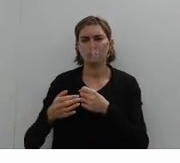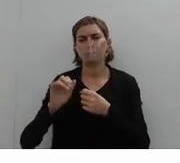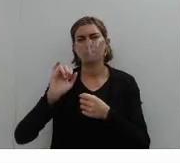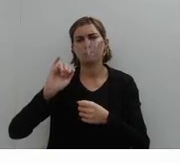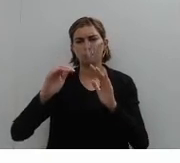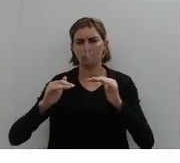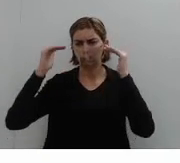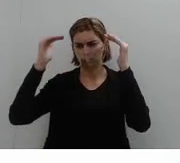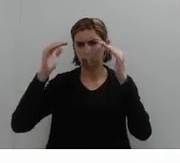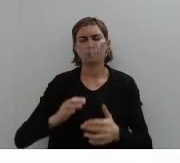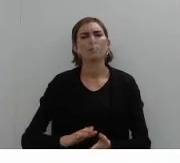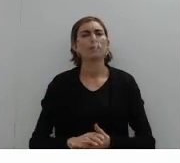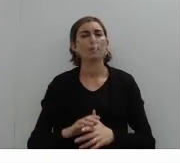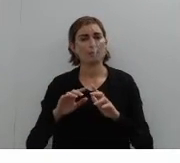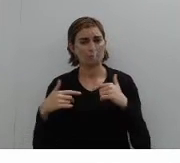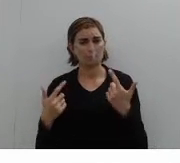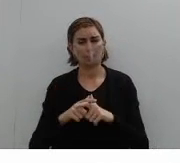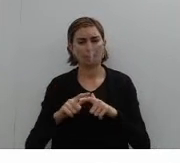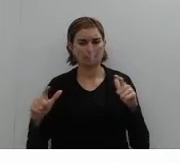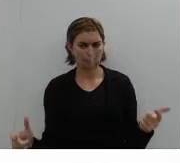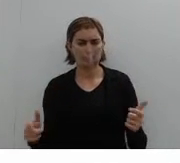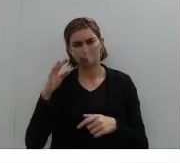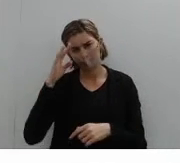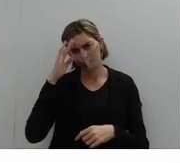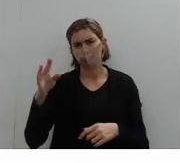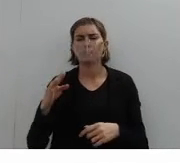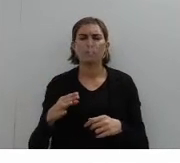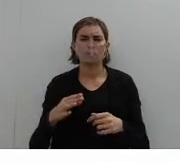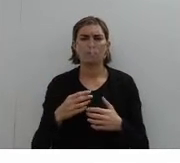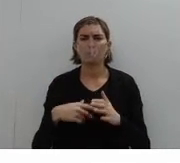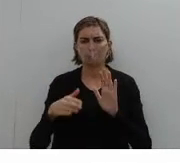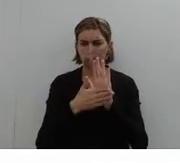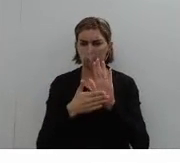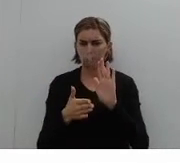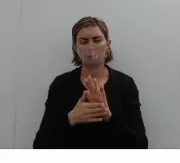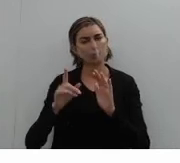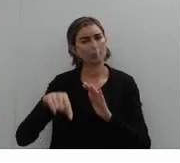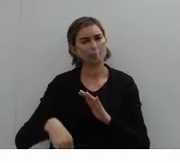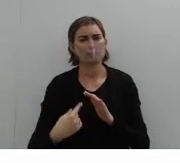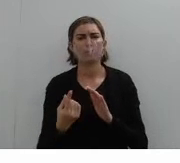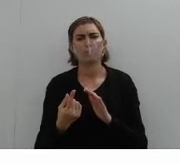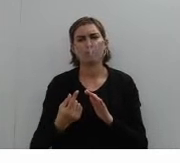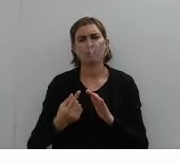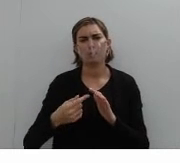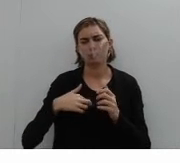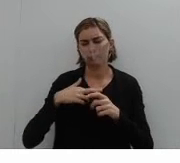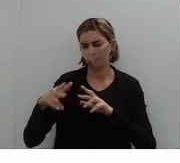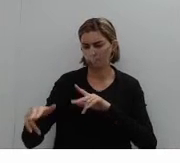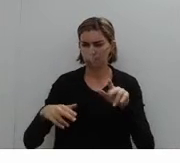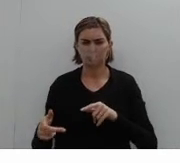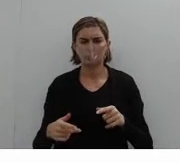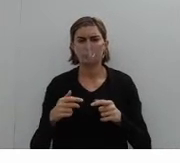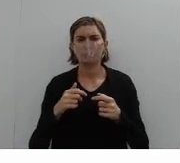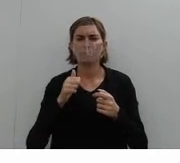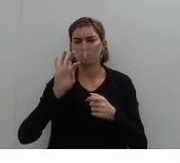imperativo categórico. A máxima principal que serve de parâmetro é: age de tal forma que a